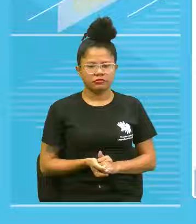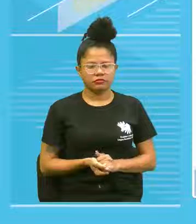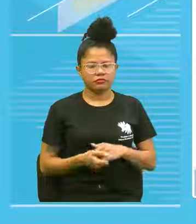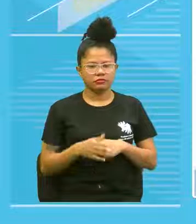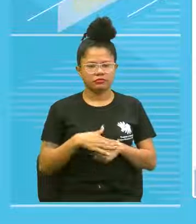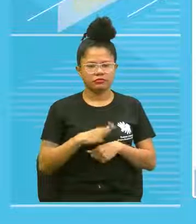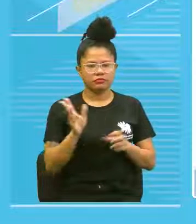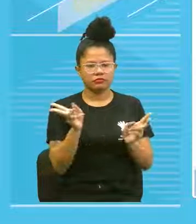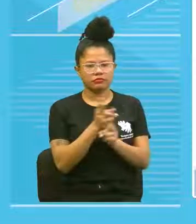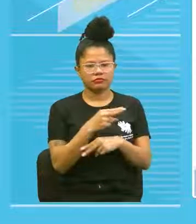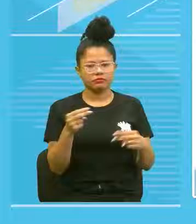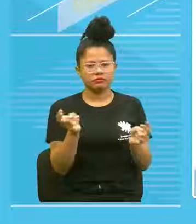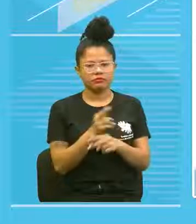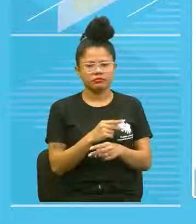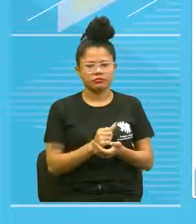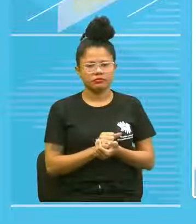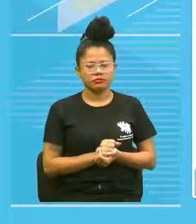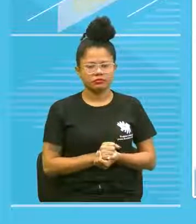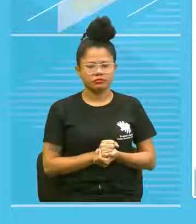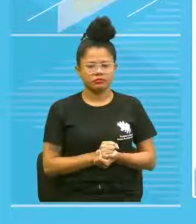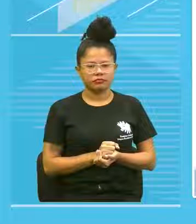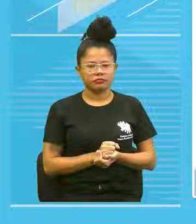é de vento